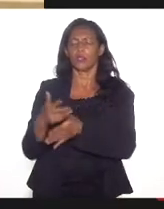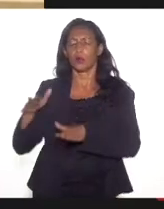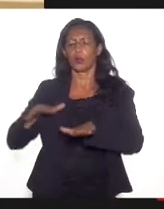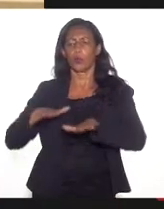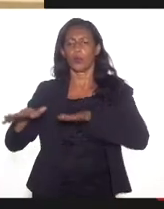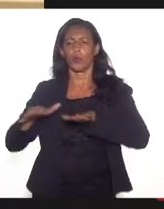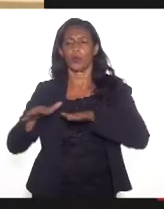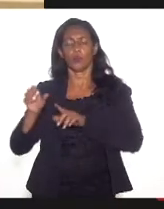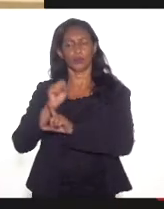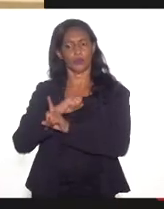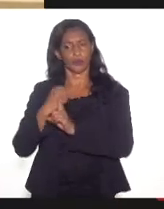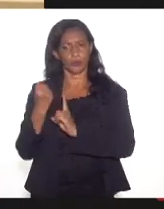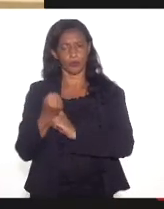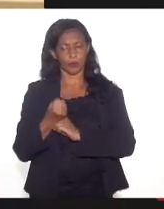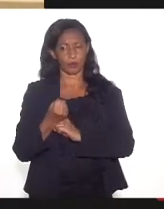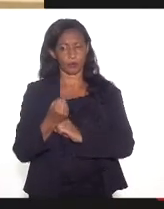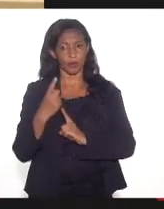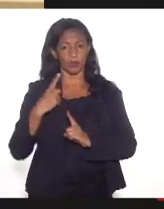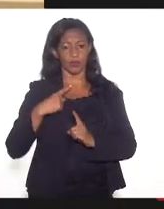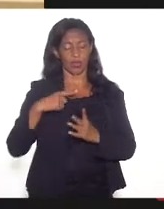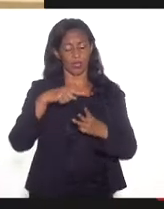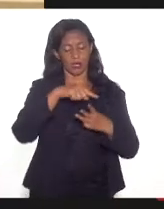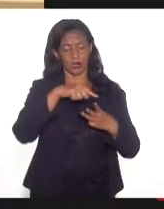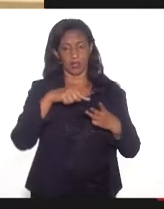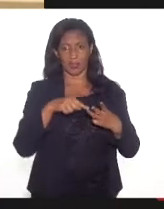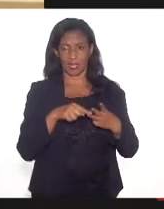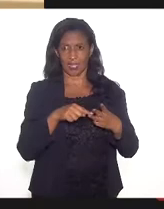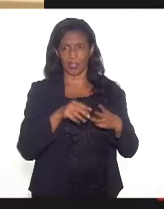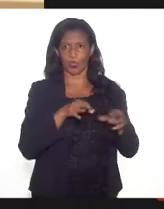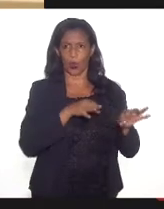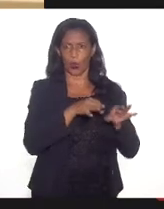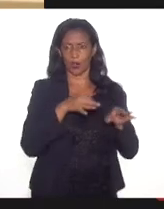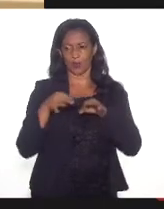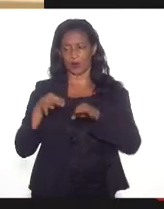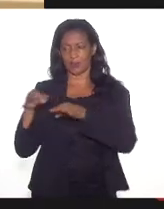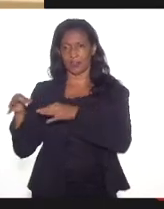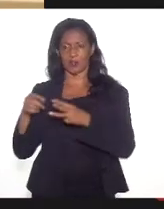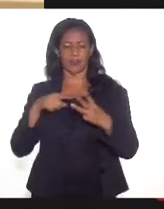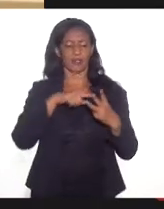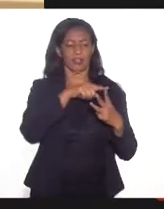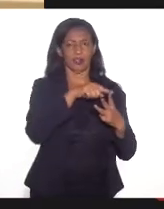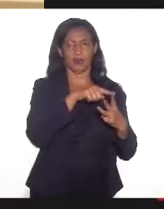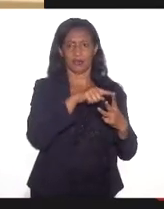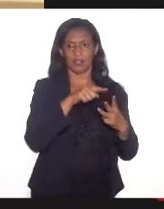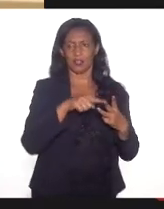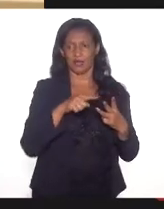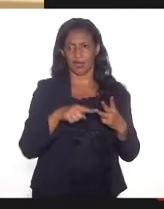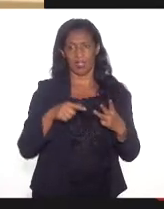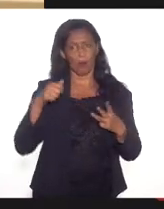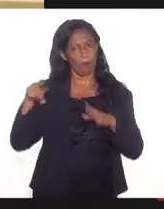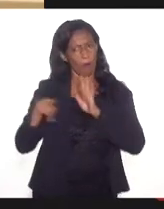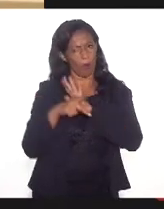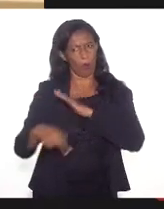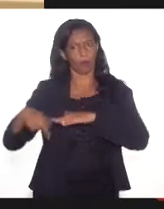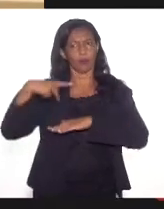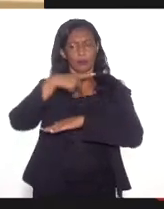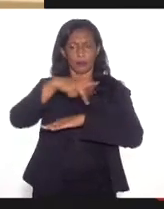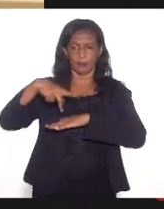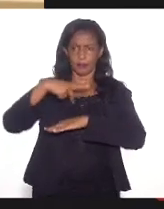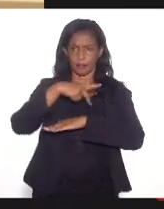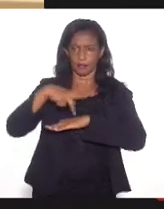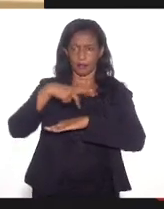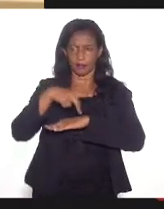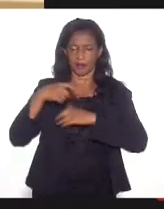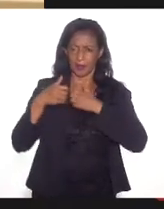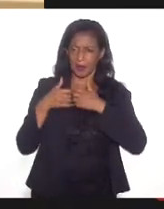E também temos três grandes organizações aqui representadas, organizações inclusive nacionais, a partir de